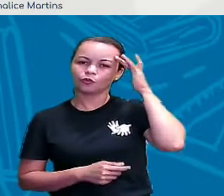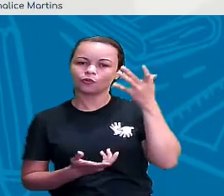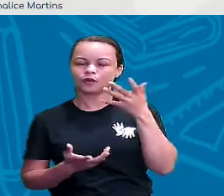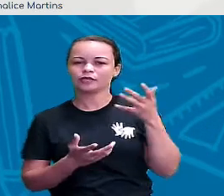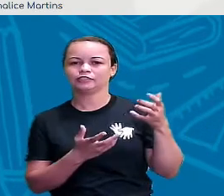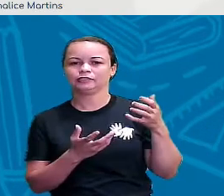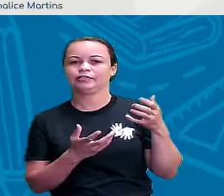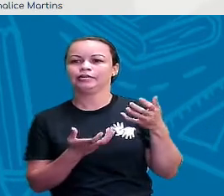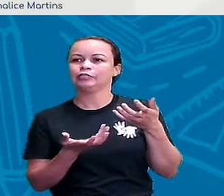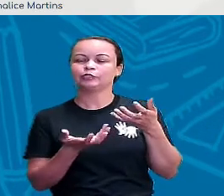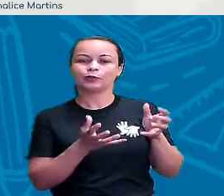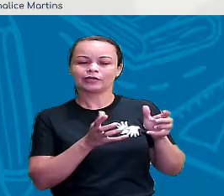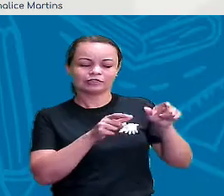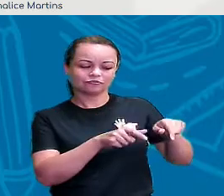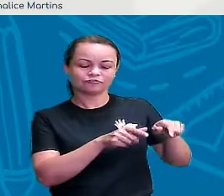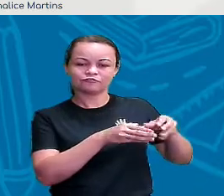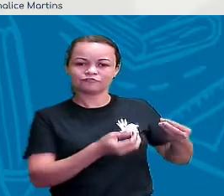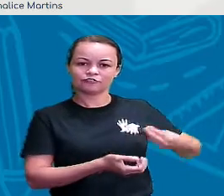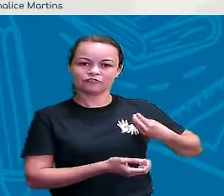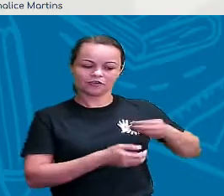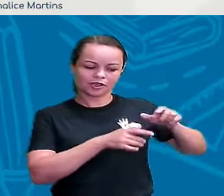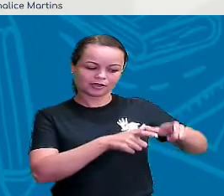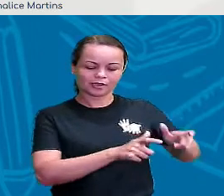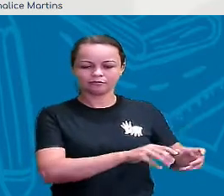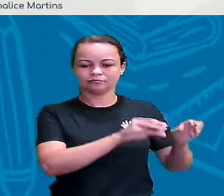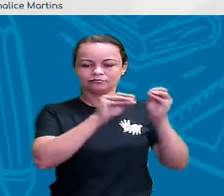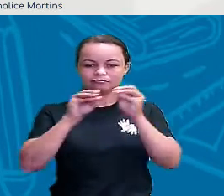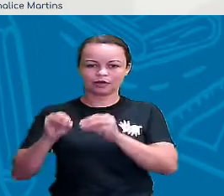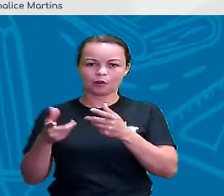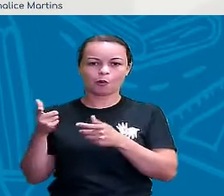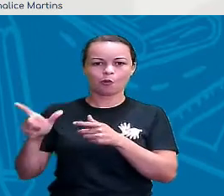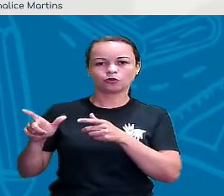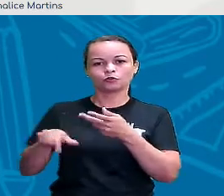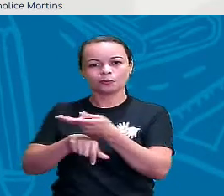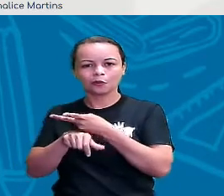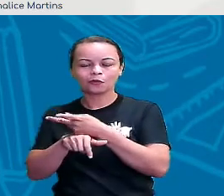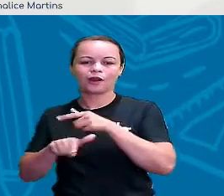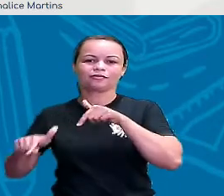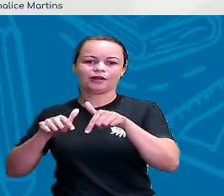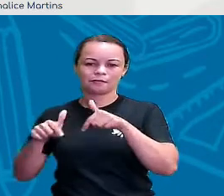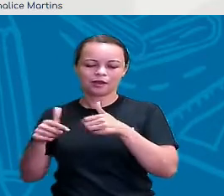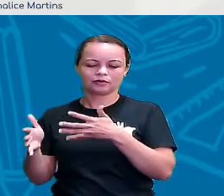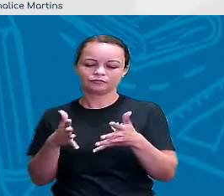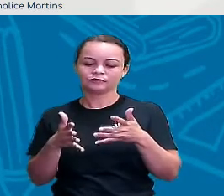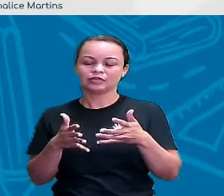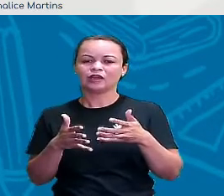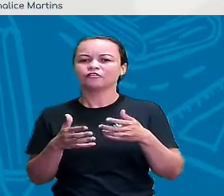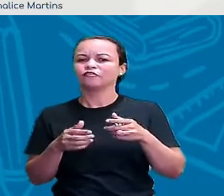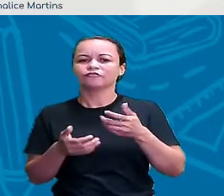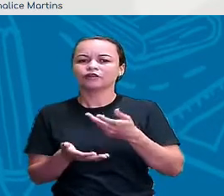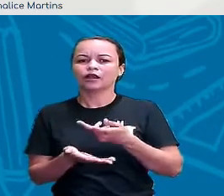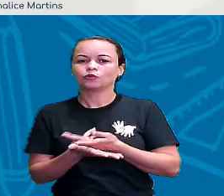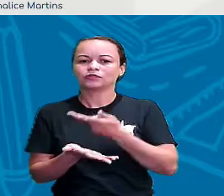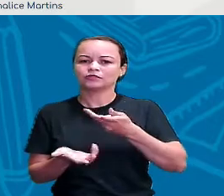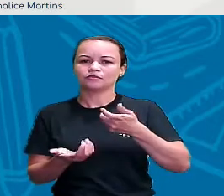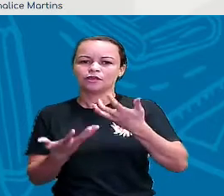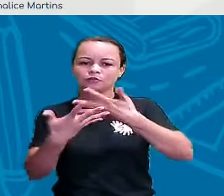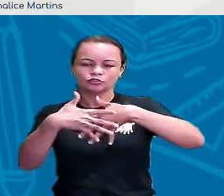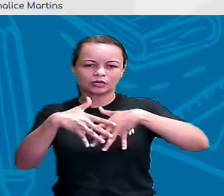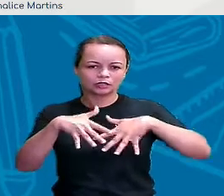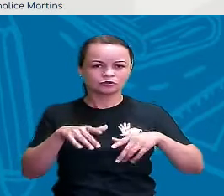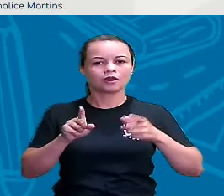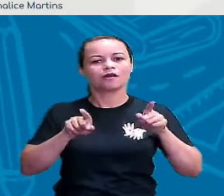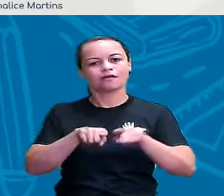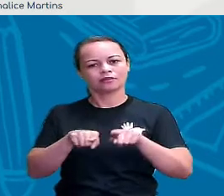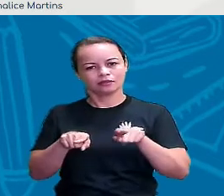deixem os seus locais de origem. Dificuldades causadas por fatores naturais, né, também é uma causa